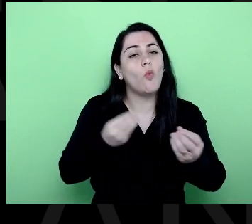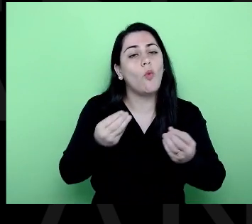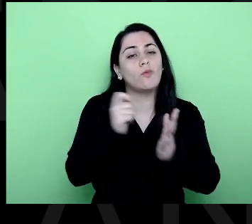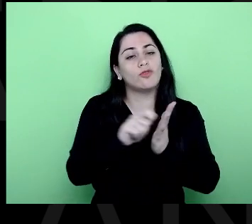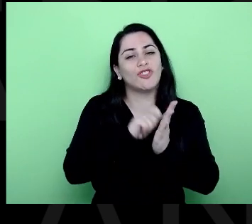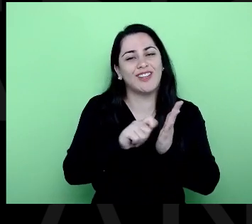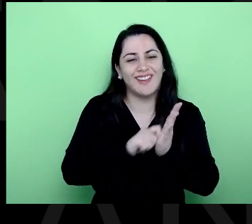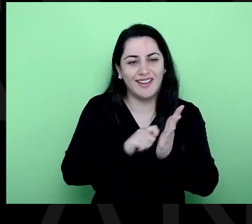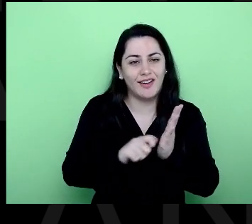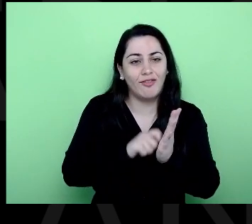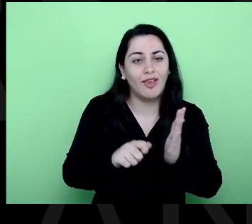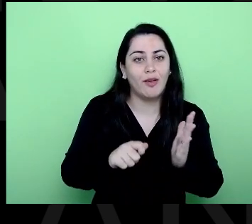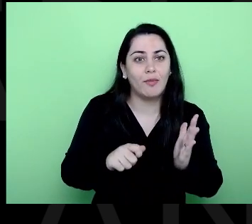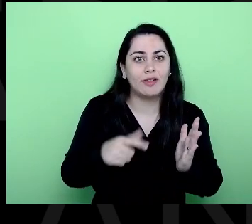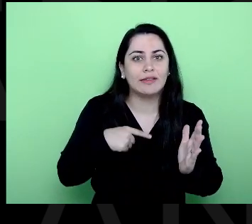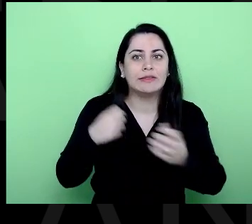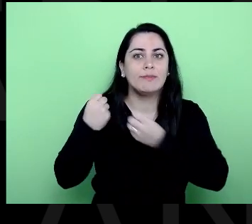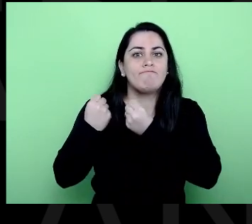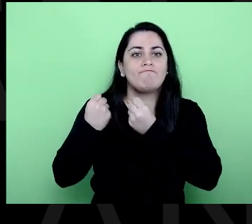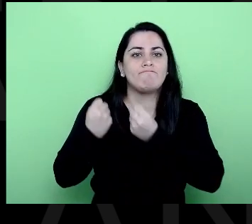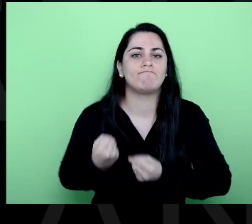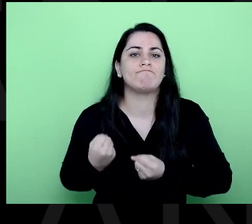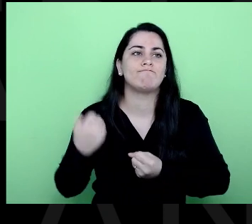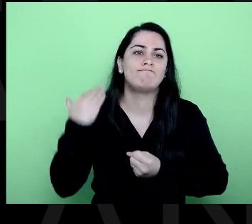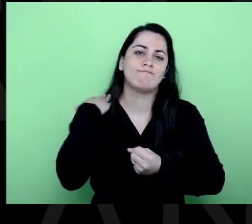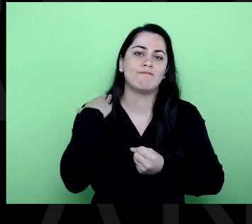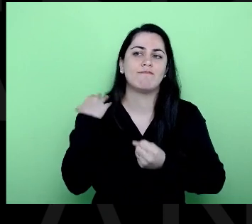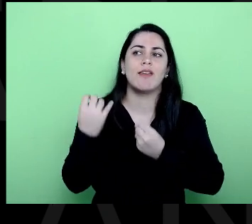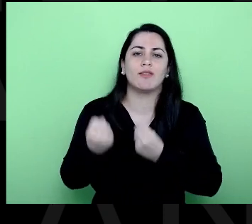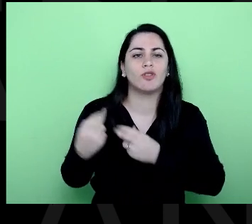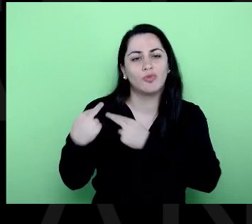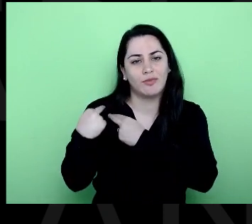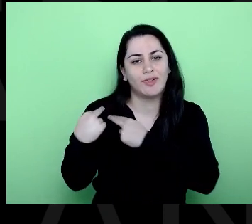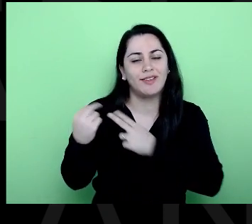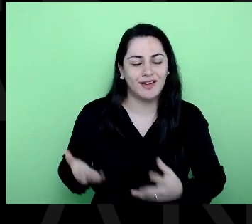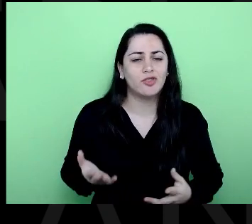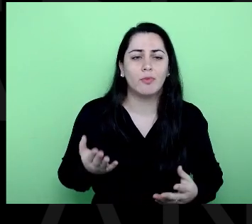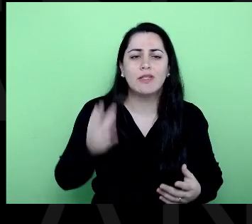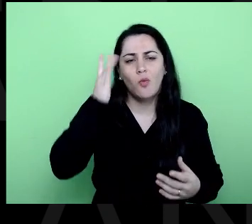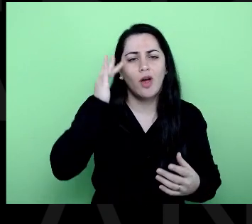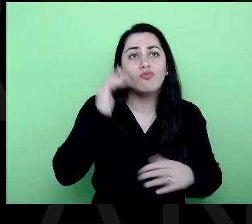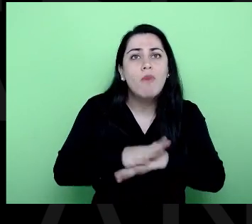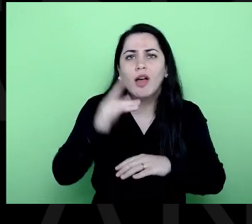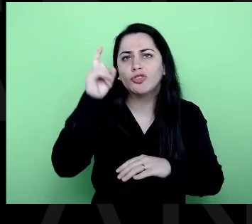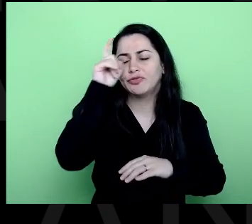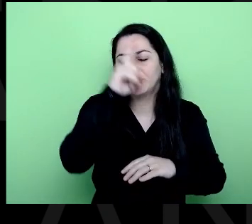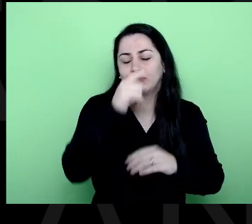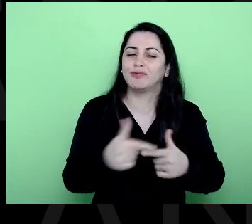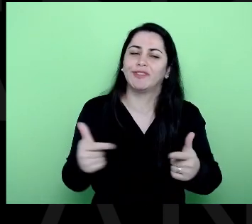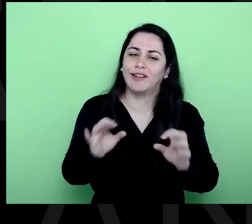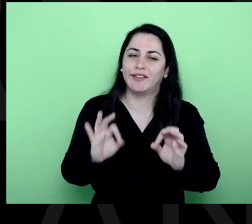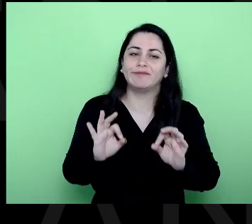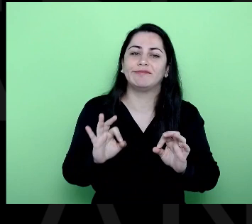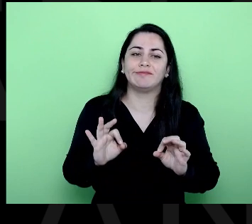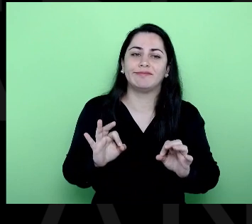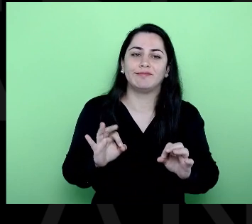eu poder tirar aquele pesão das costas. Mas eu acho que não tem nada mais difícil, não. Eu acho que. Eu